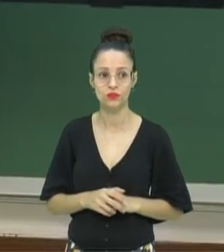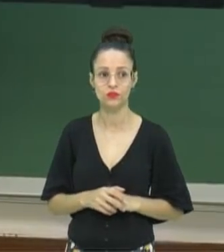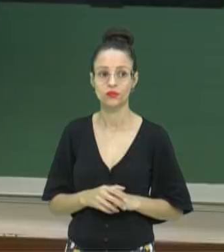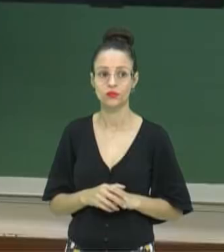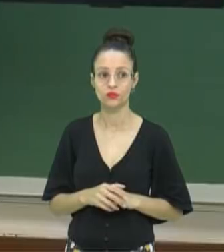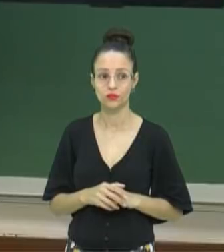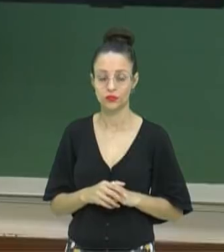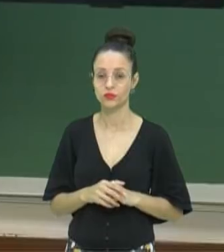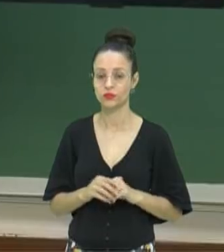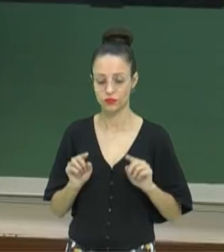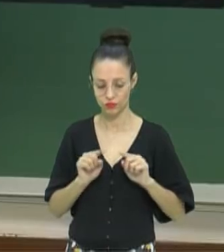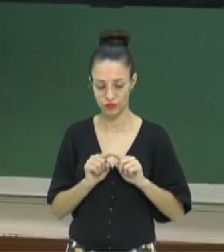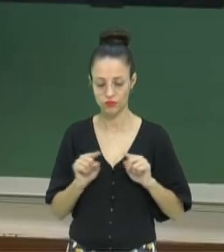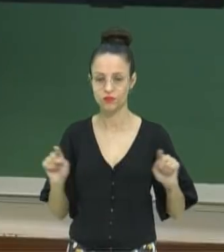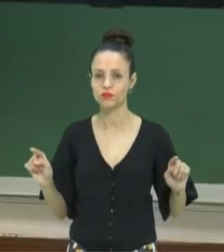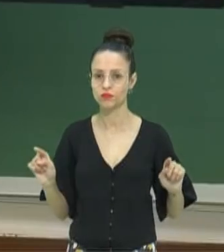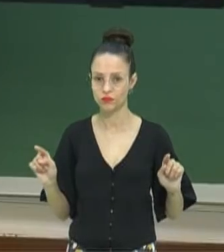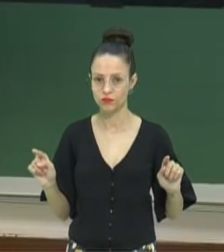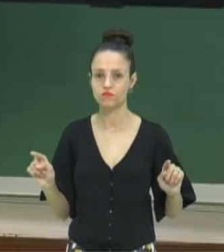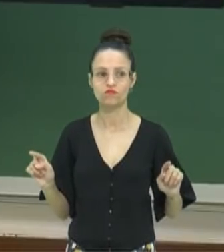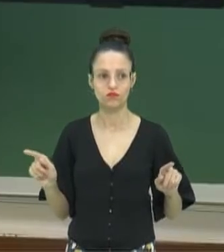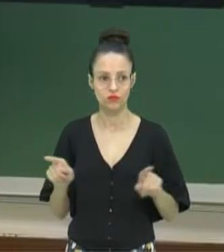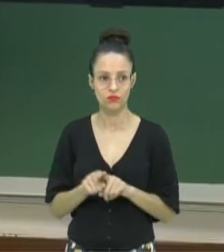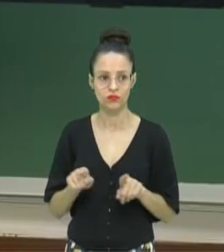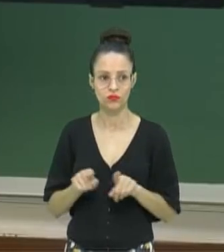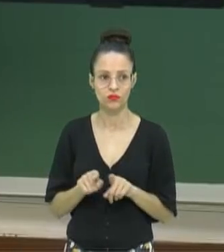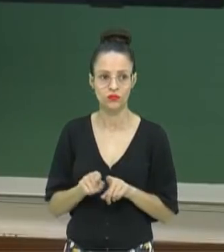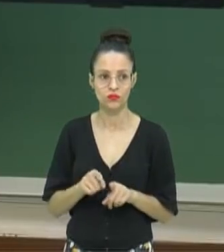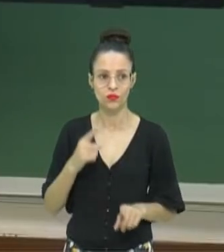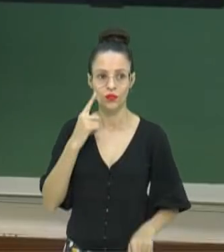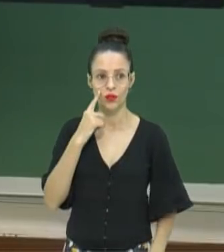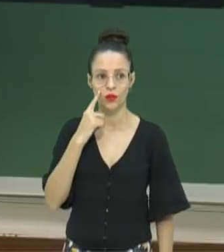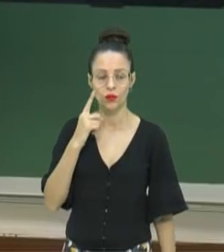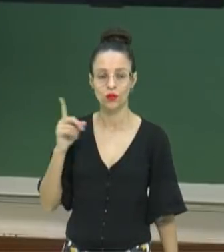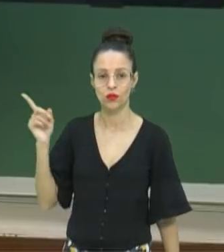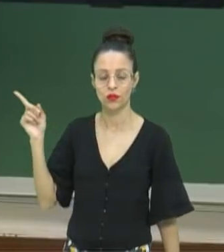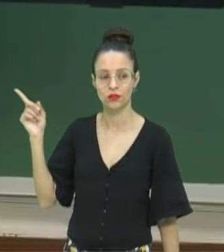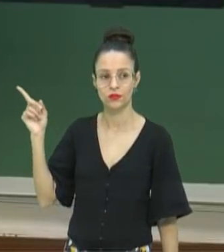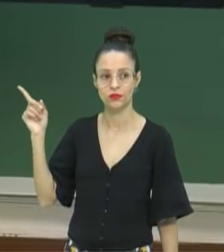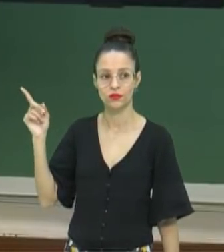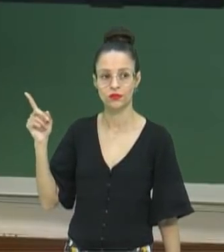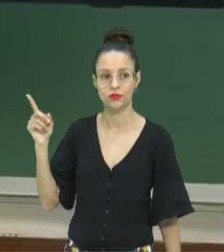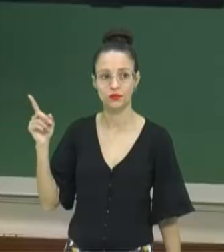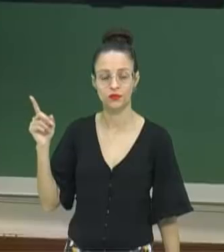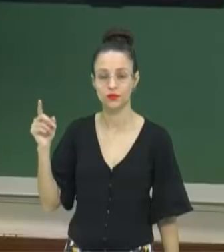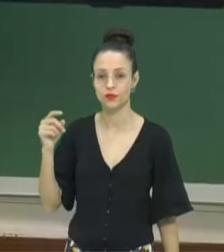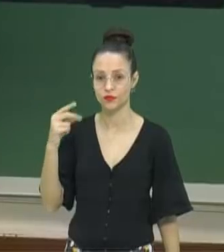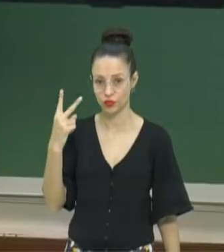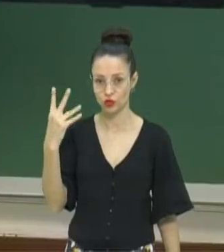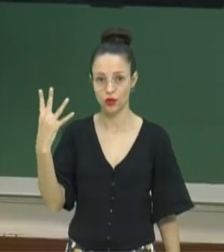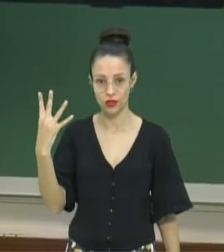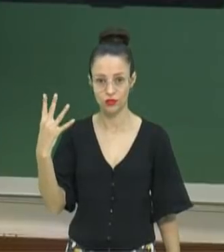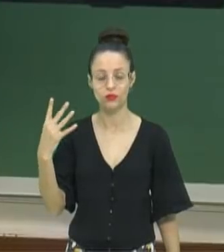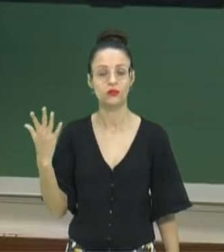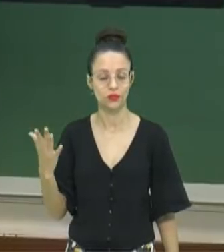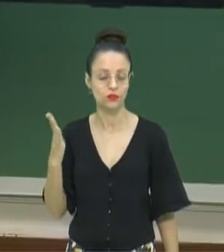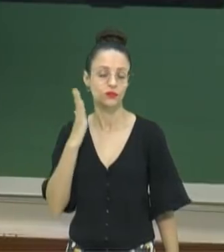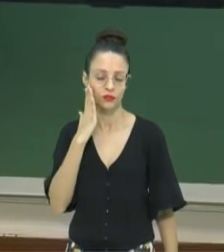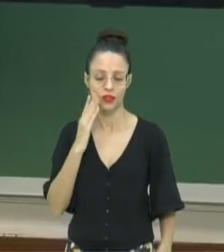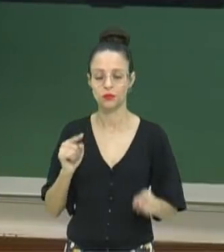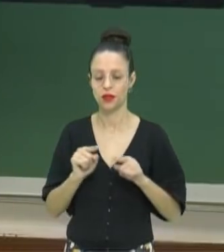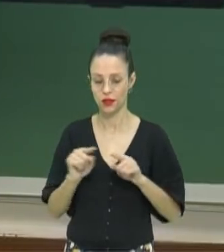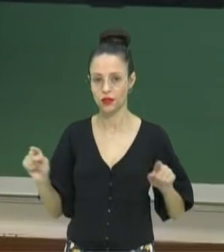menor, que é essa parte aqui de baixo, tenho, né, tá marcado lá em cima, ó, essa medida 24 aqui, ó. Então, eu tenho a base